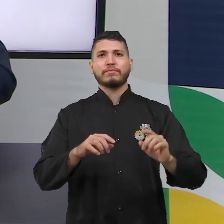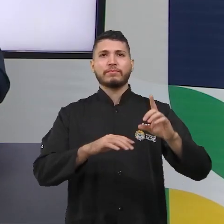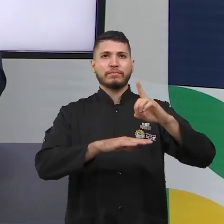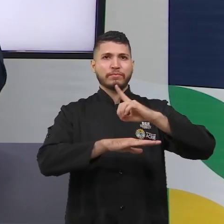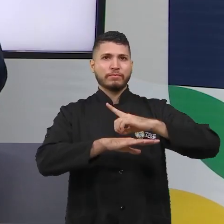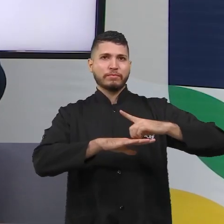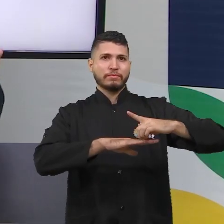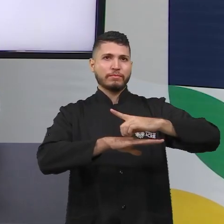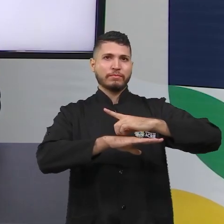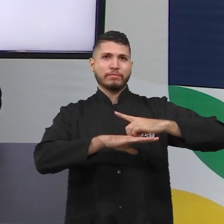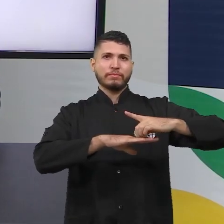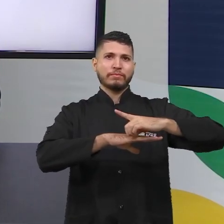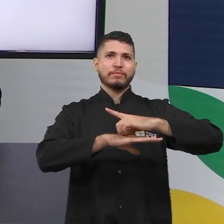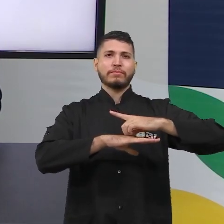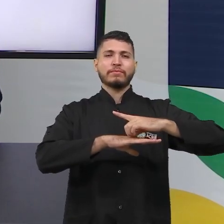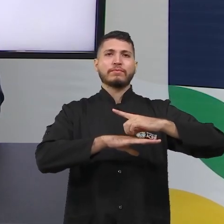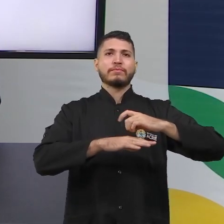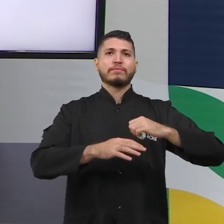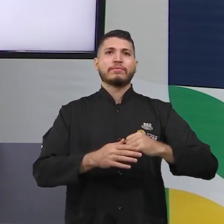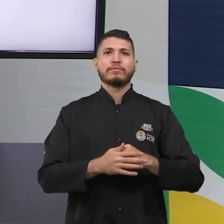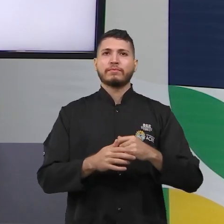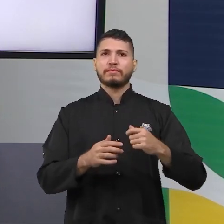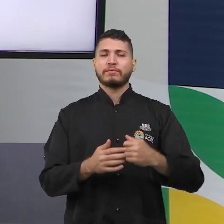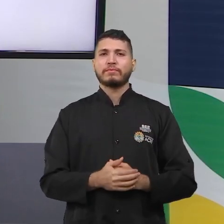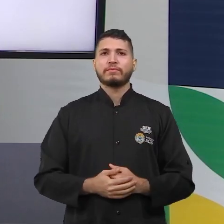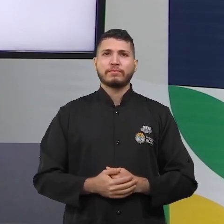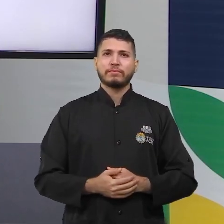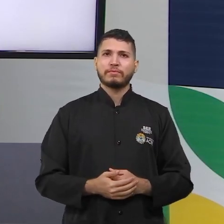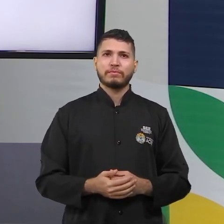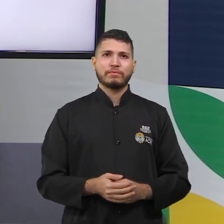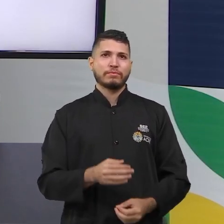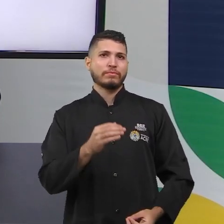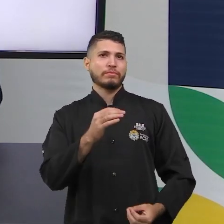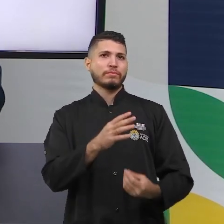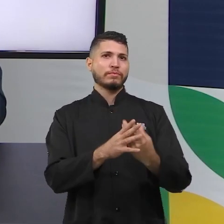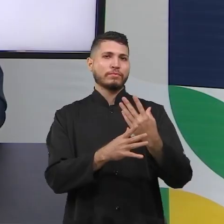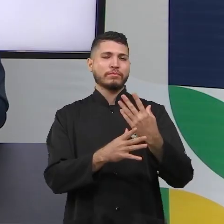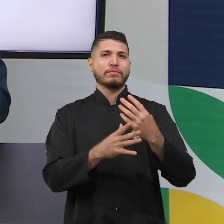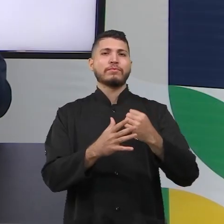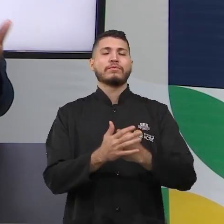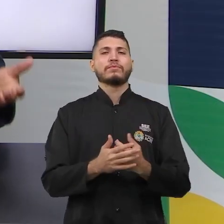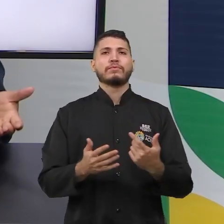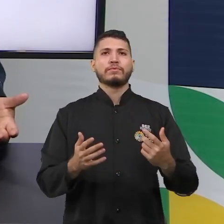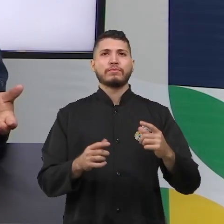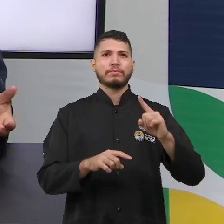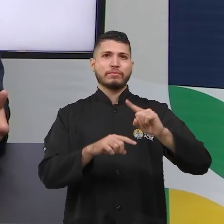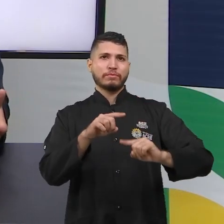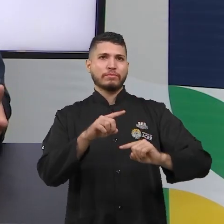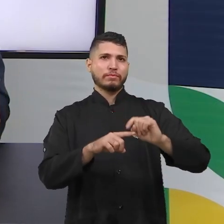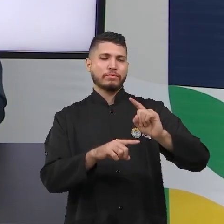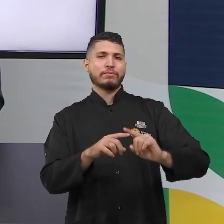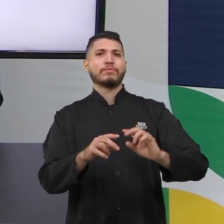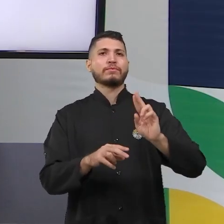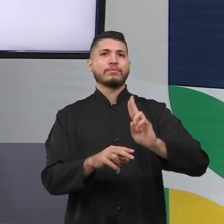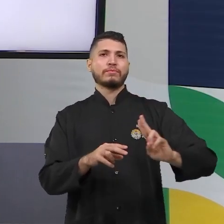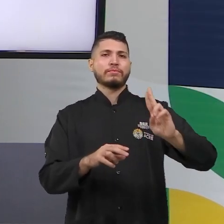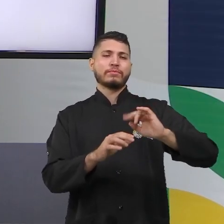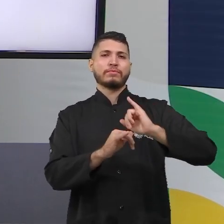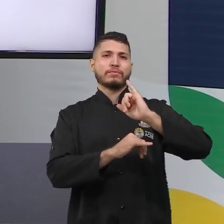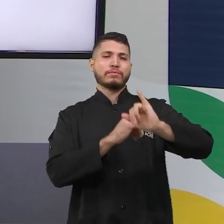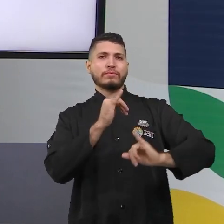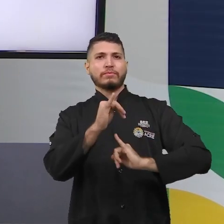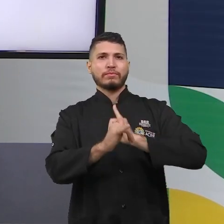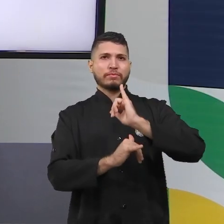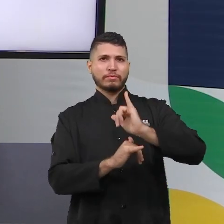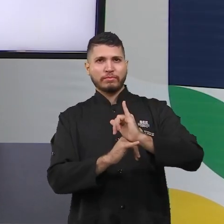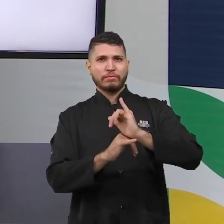a maioria dos trabalhos que estão surgindo hoje são ligados ao uso da internet e são